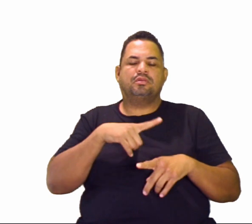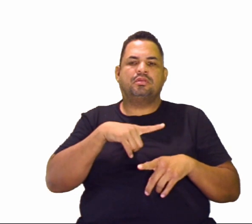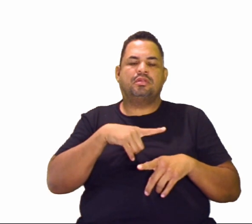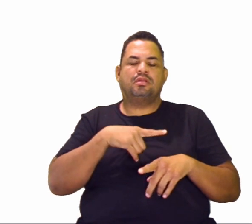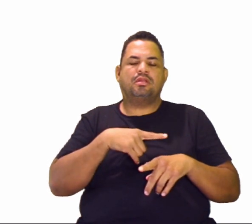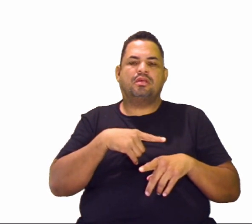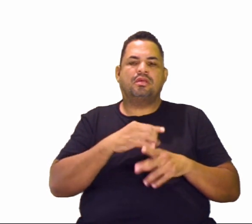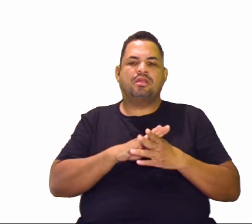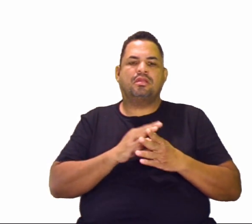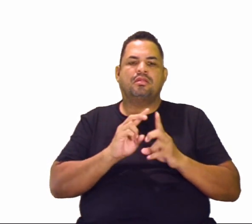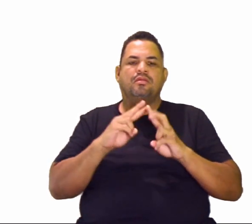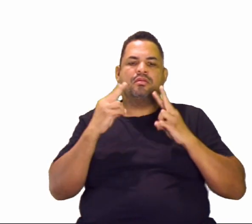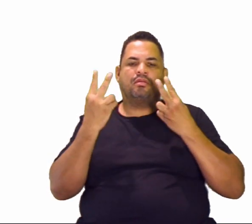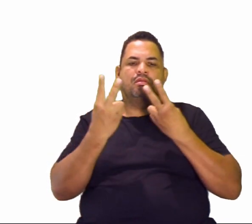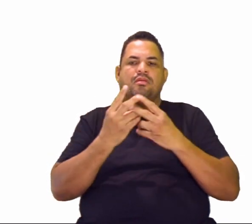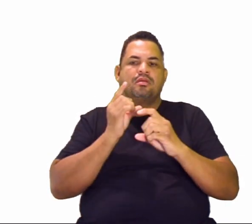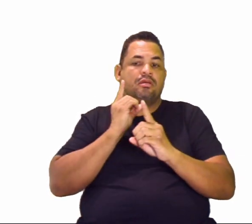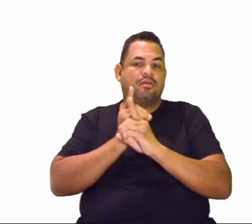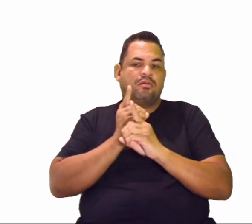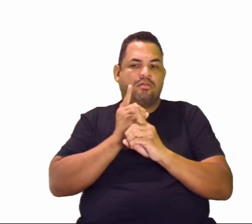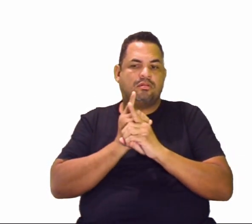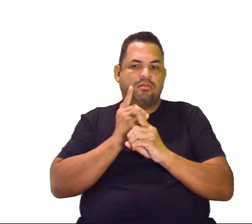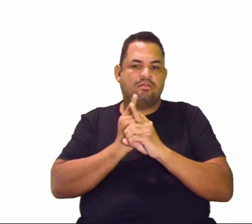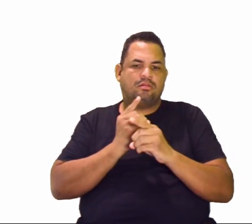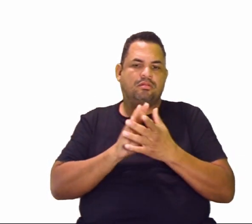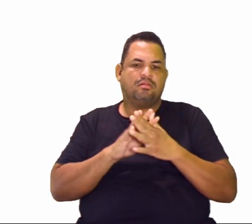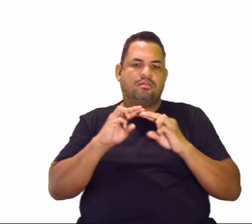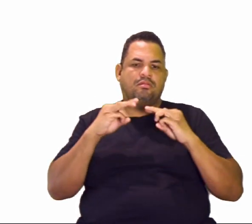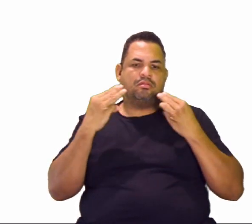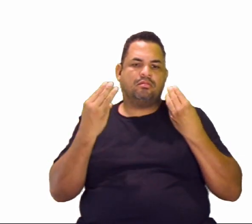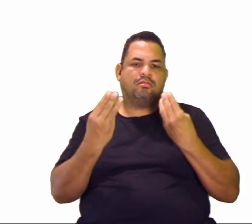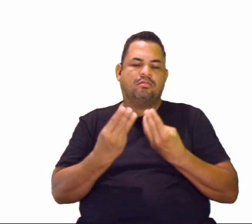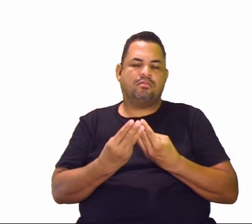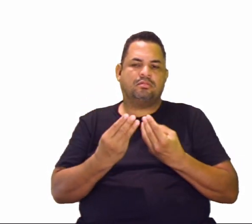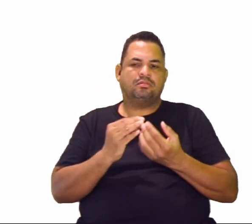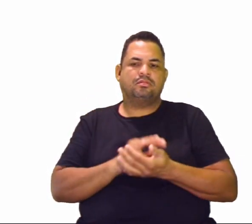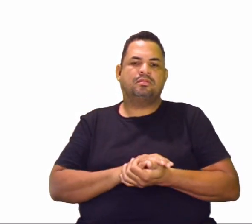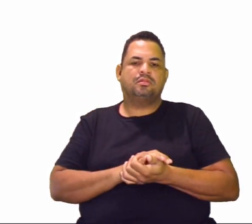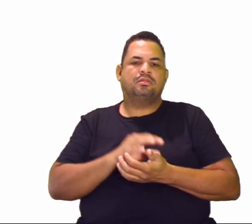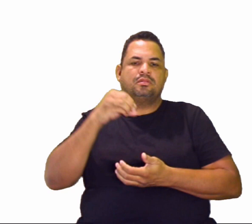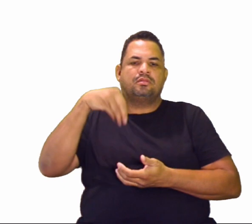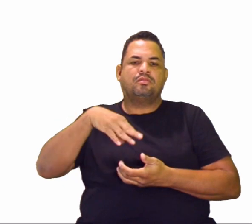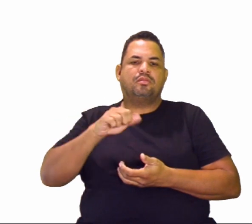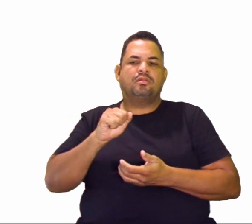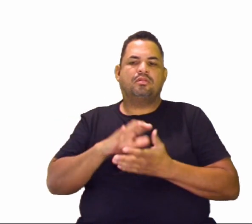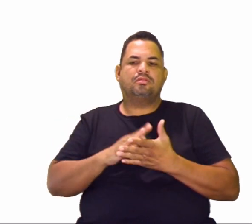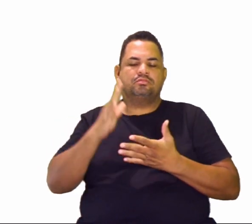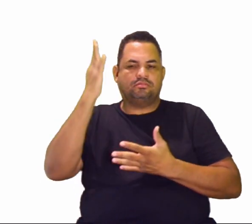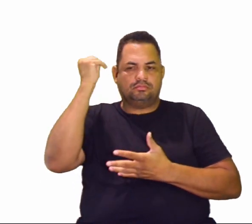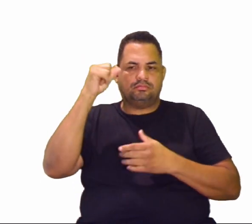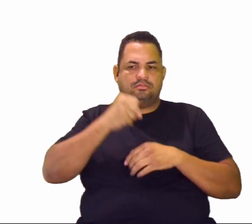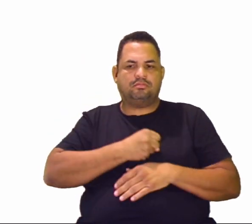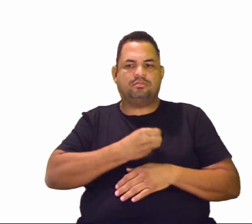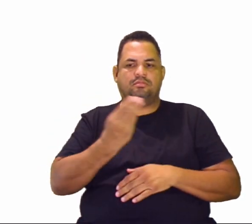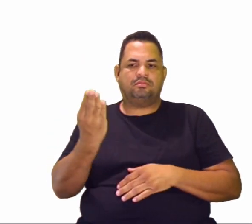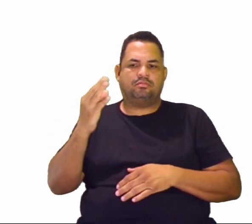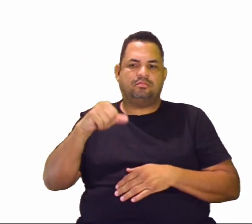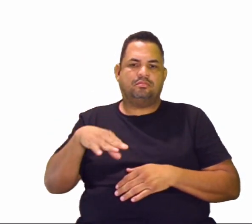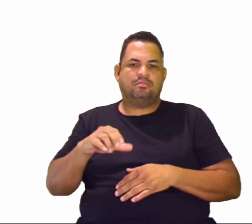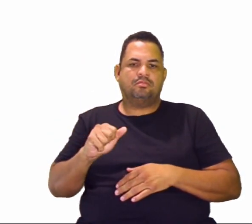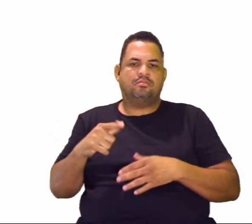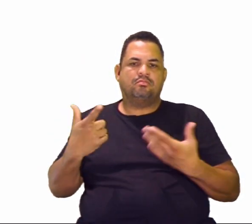e quer encontrar a massa, primeiro você tem que calcular a massa molar, saber quantos